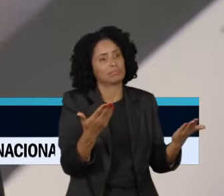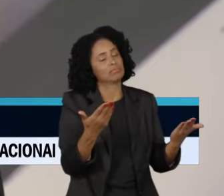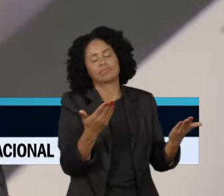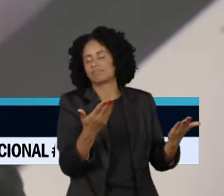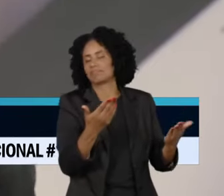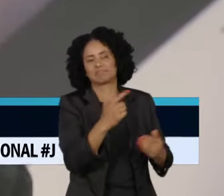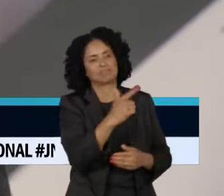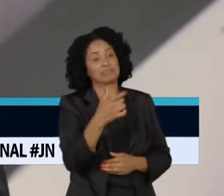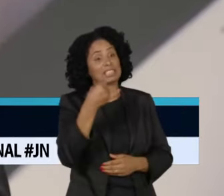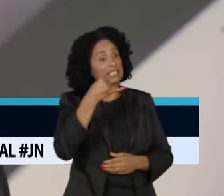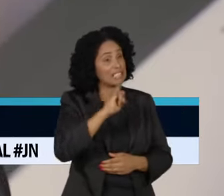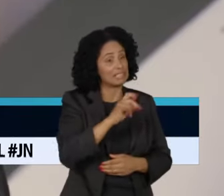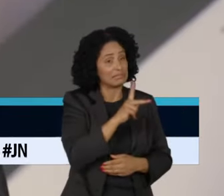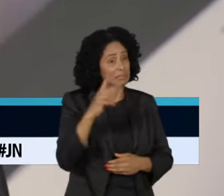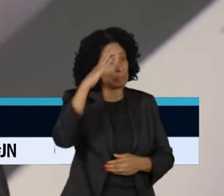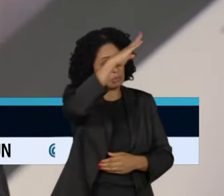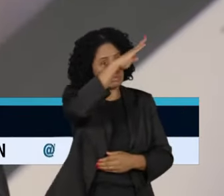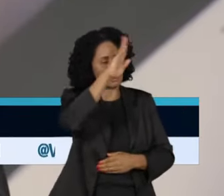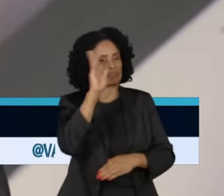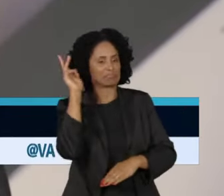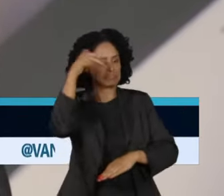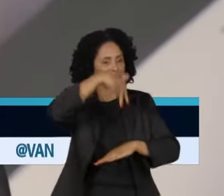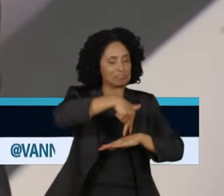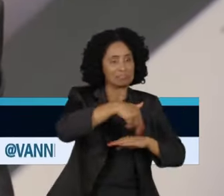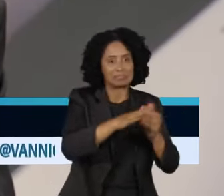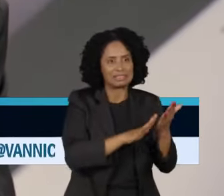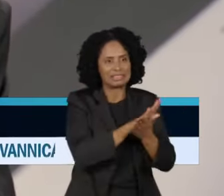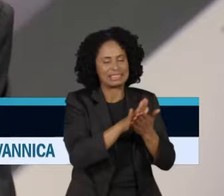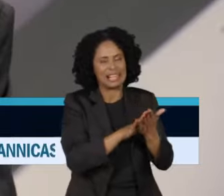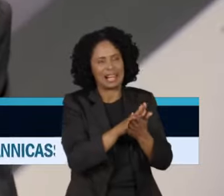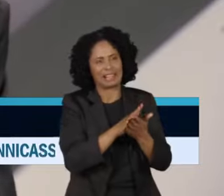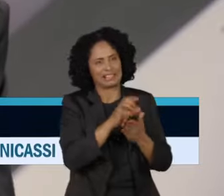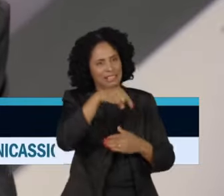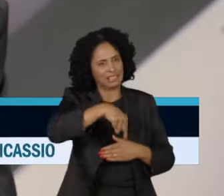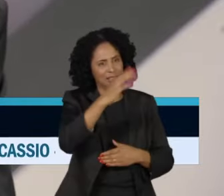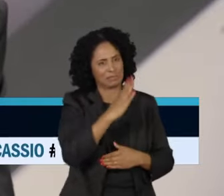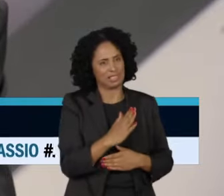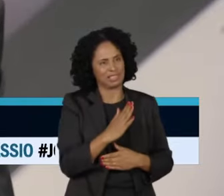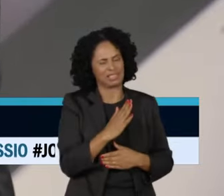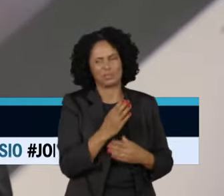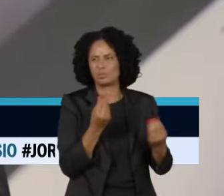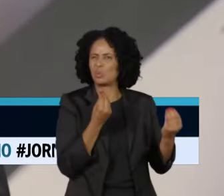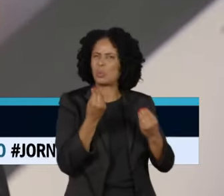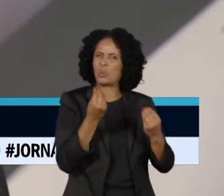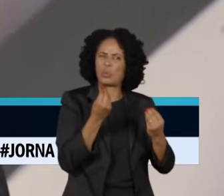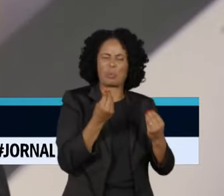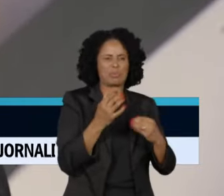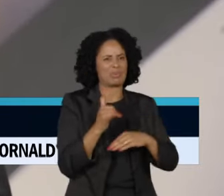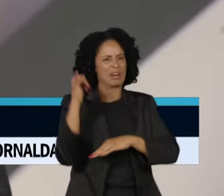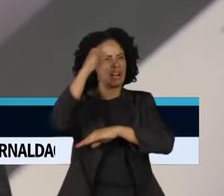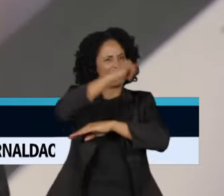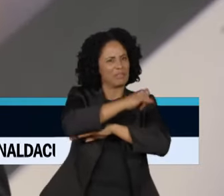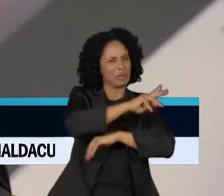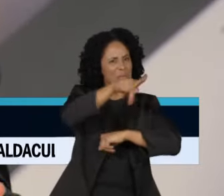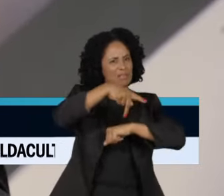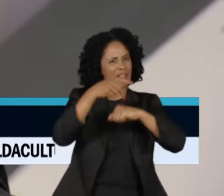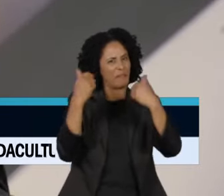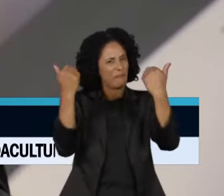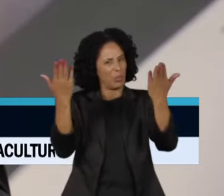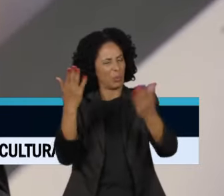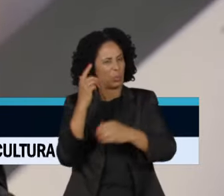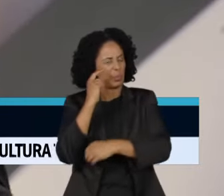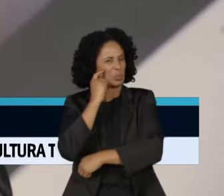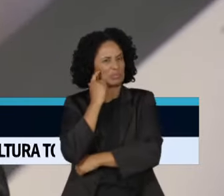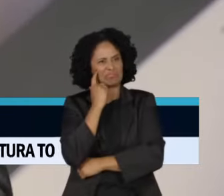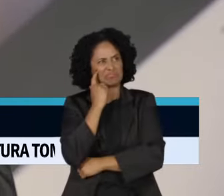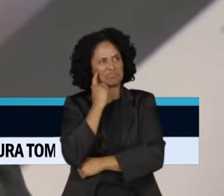não sair em missão oficial, como é que sai numa nave, num avião militar para ir para o exterior? Né? Ele não está em missão